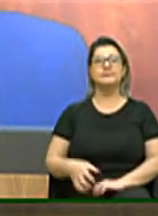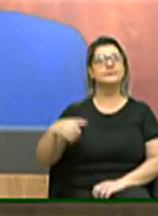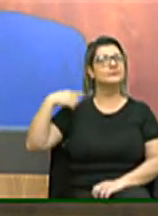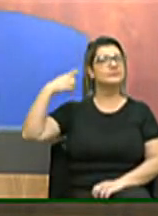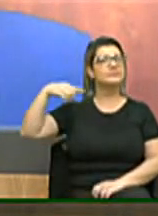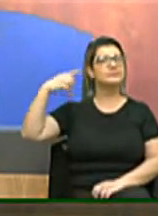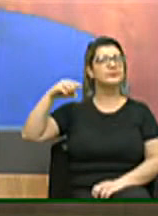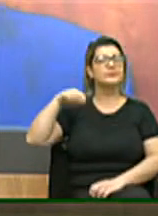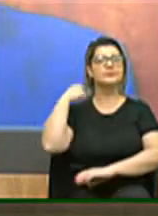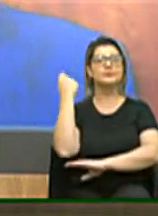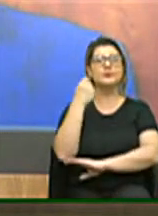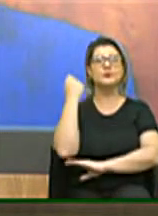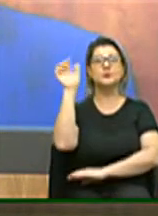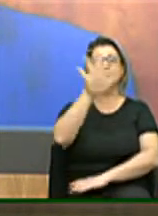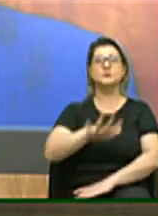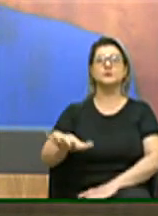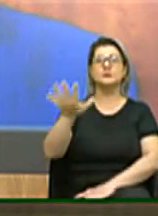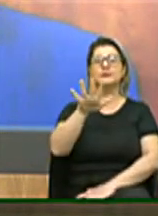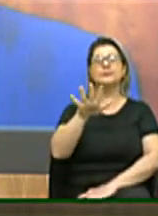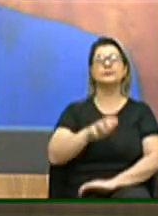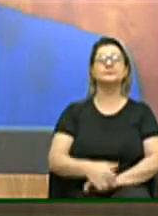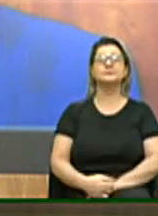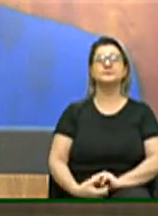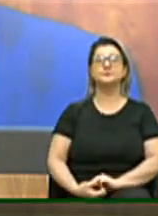Deputado Gaúcho da Geral.